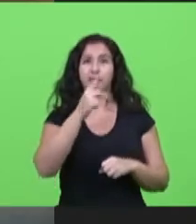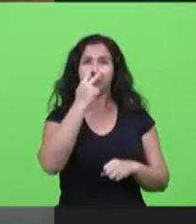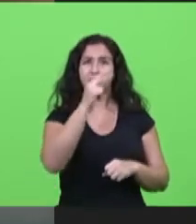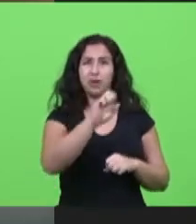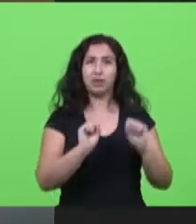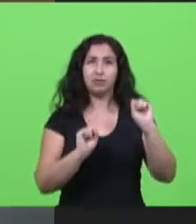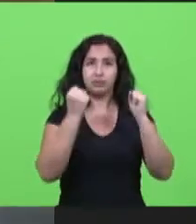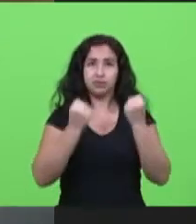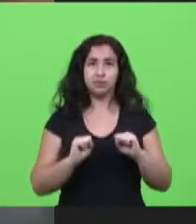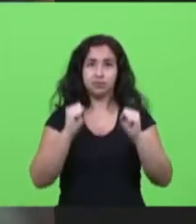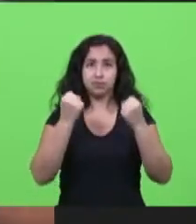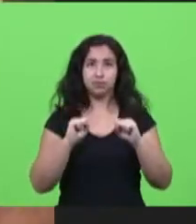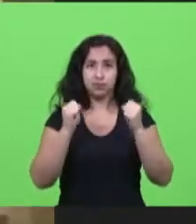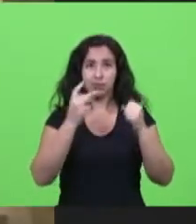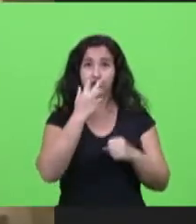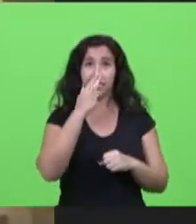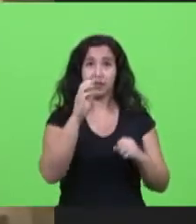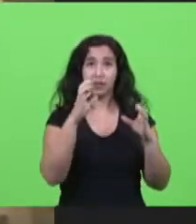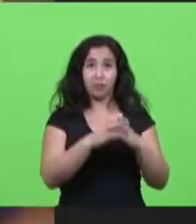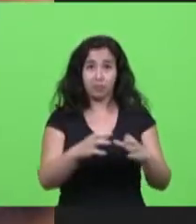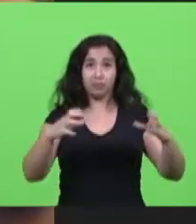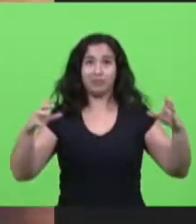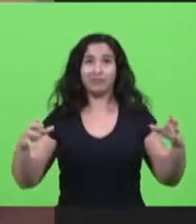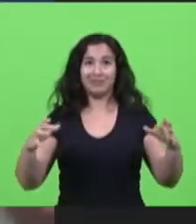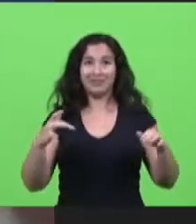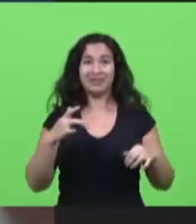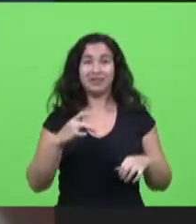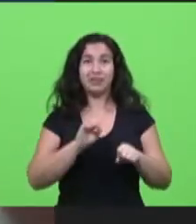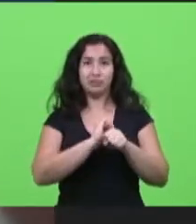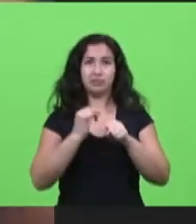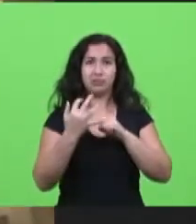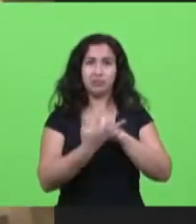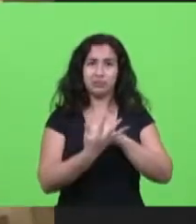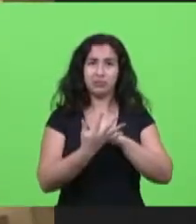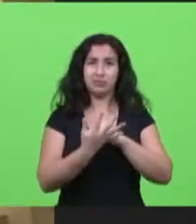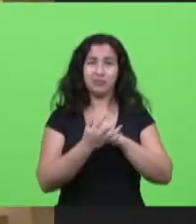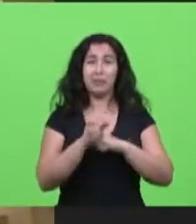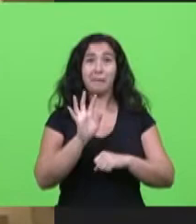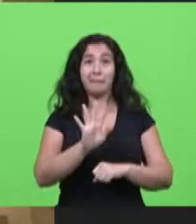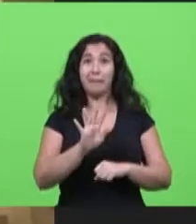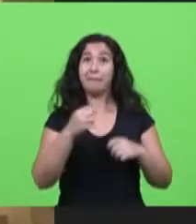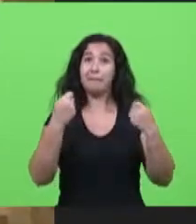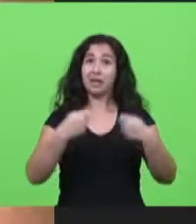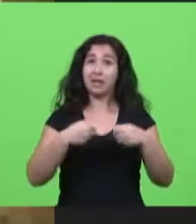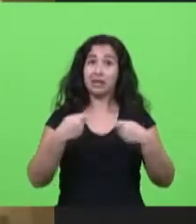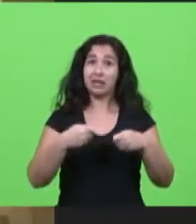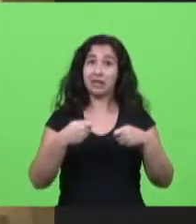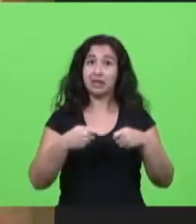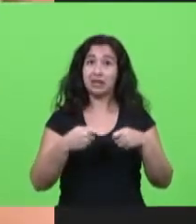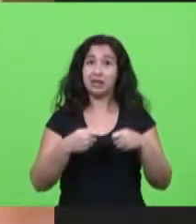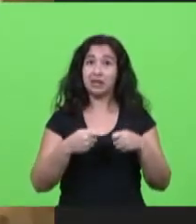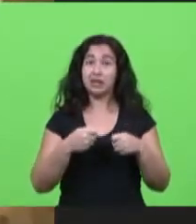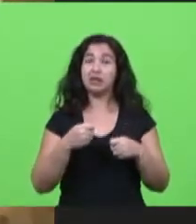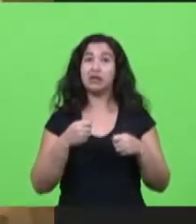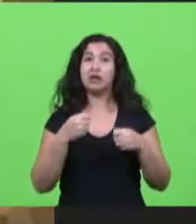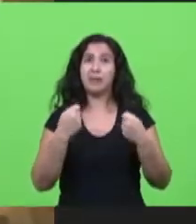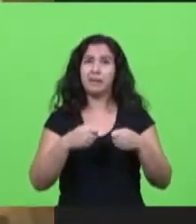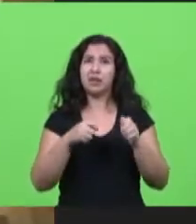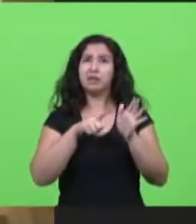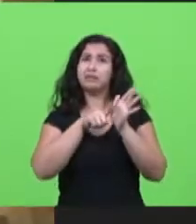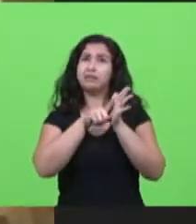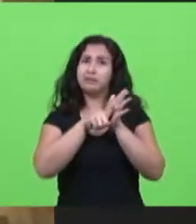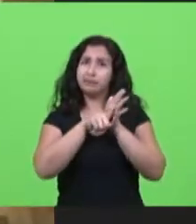o benefício fica aqui embaixo. É o contrário. Se nós tivermos critérios, e isso também não adianta a gente pegar e começar a abrir tudo, tem que ter